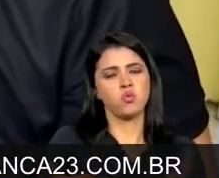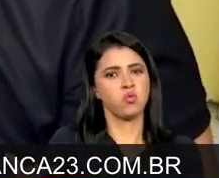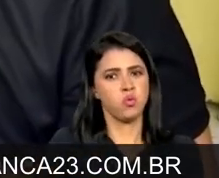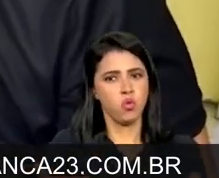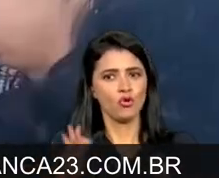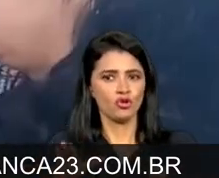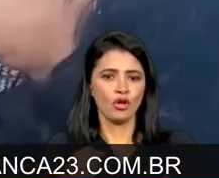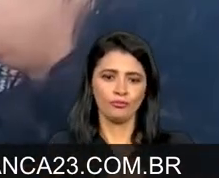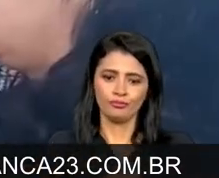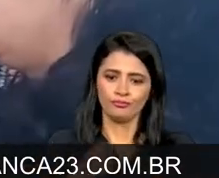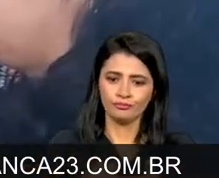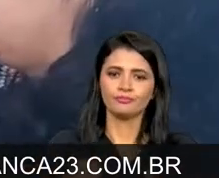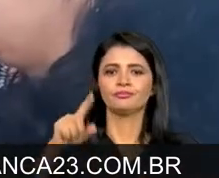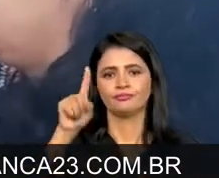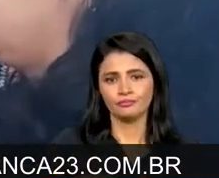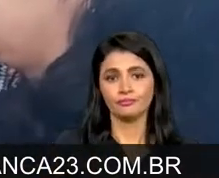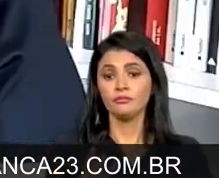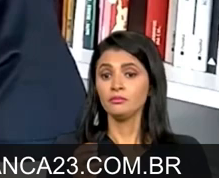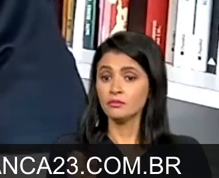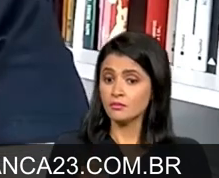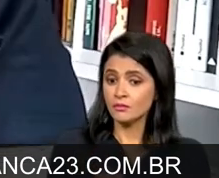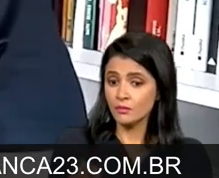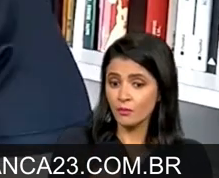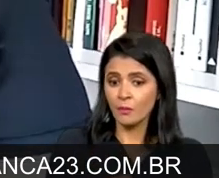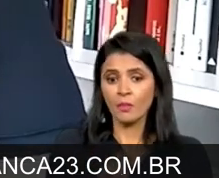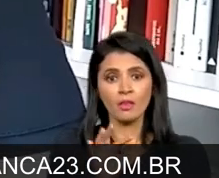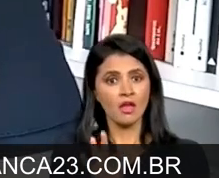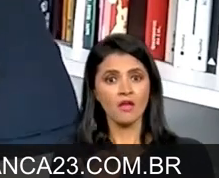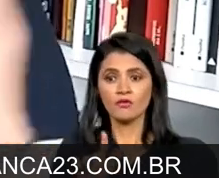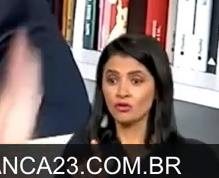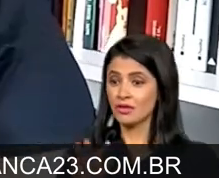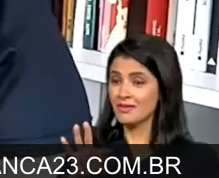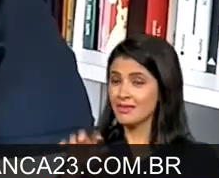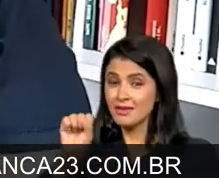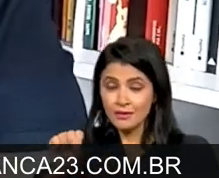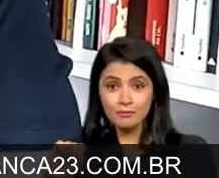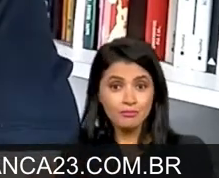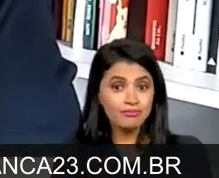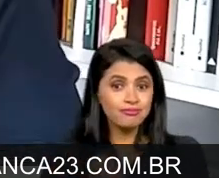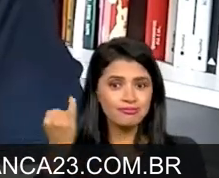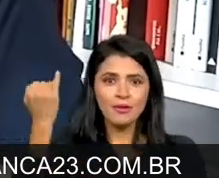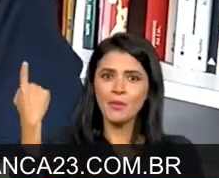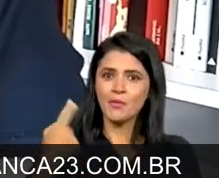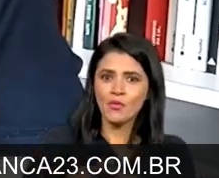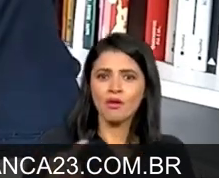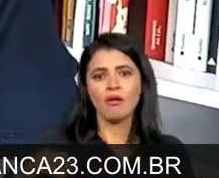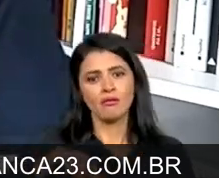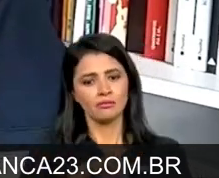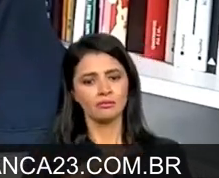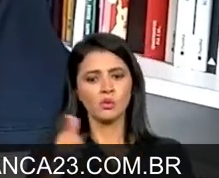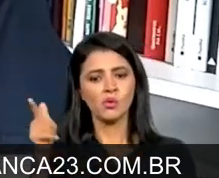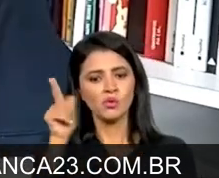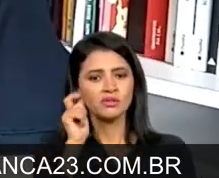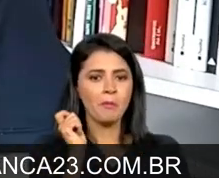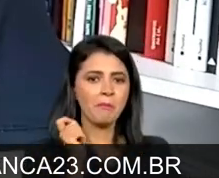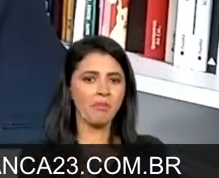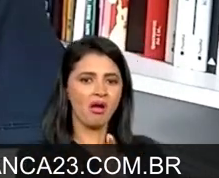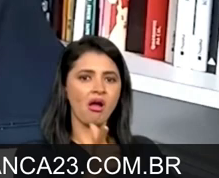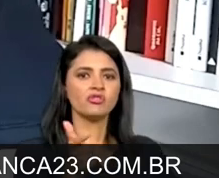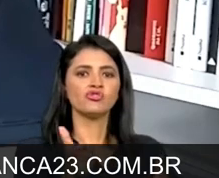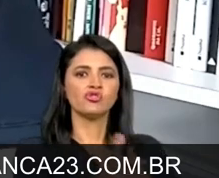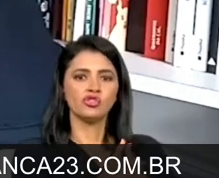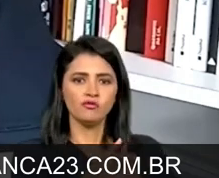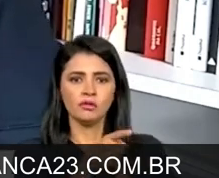já que o contrato era de 30 anos. O FGTS foi essencial porque a gente conseguiu quitar uma dívida que